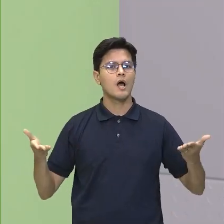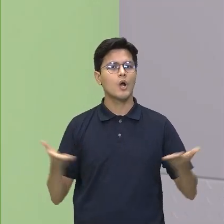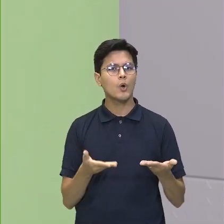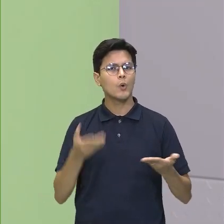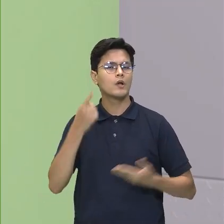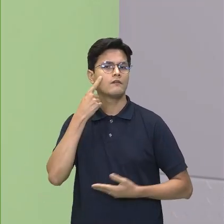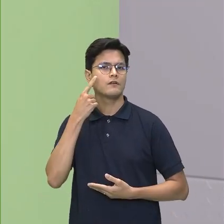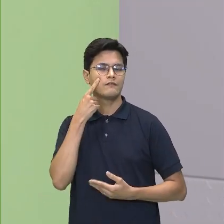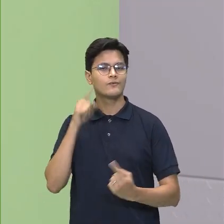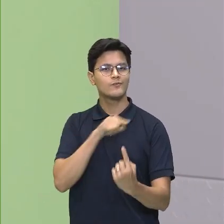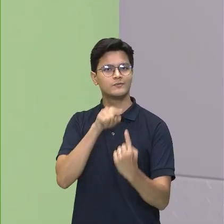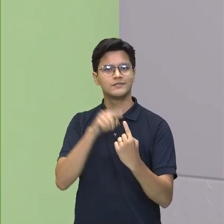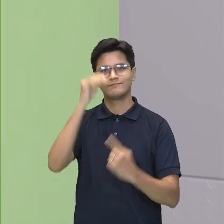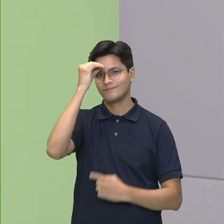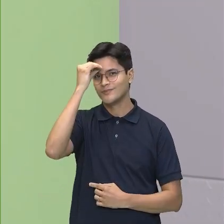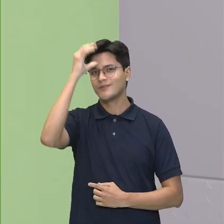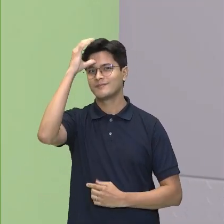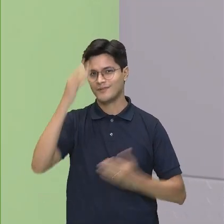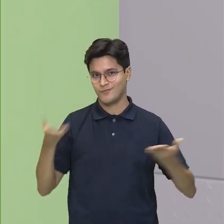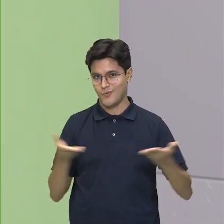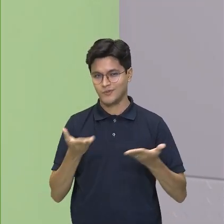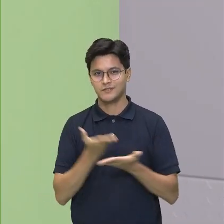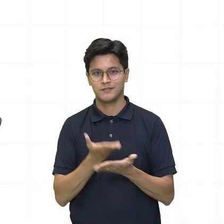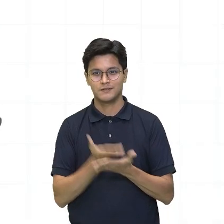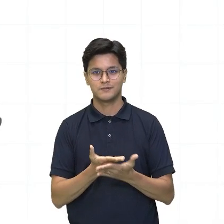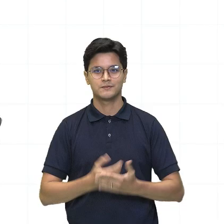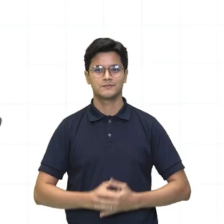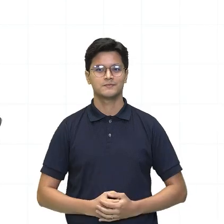o objeto de conhecimento da nossa aula.